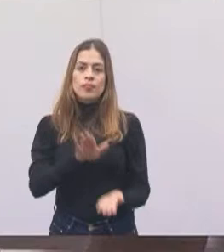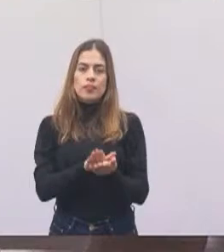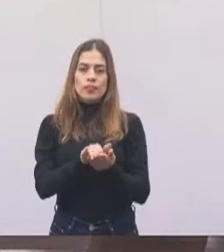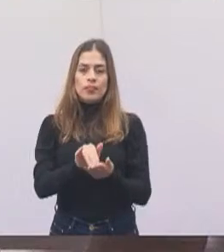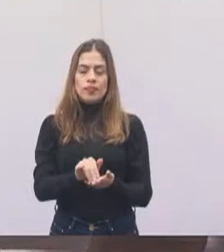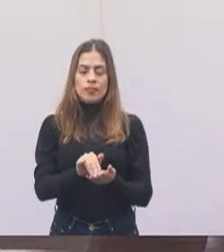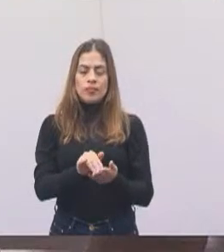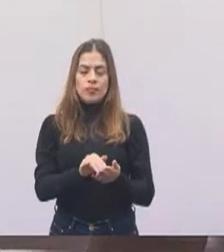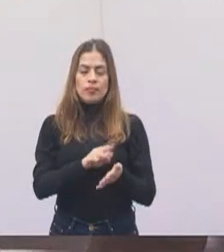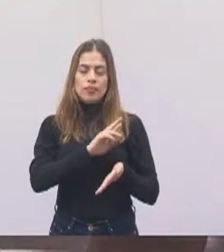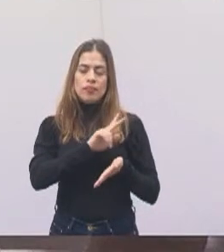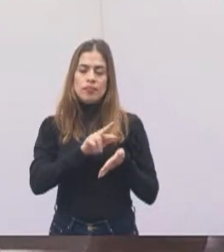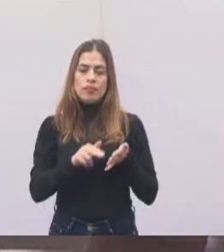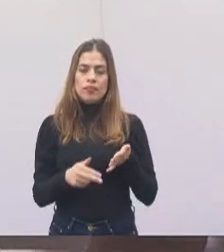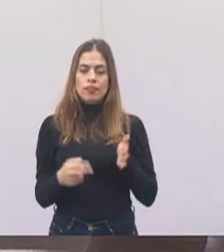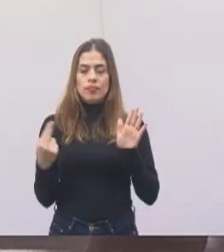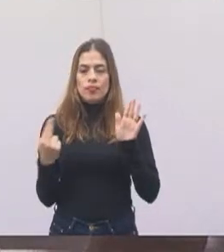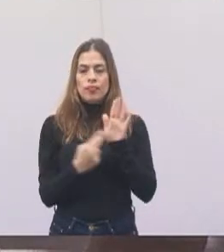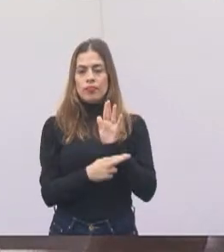vereador Roninha.